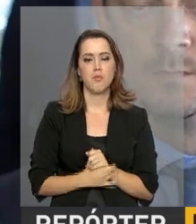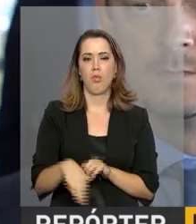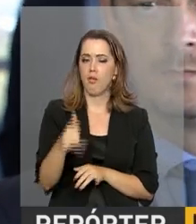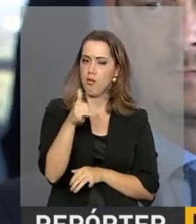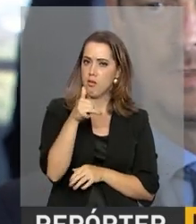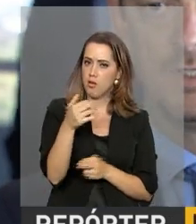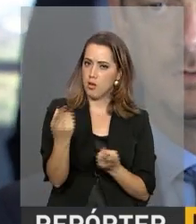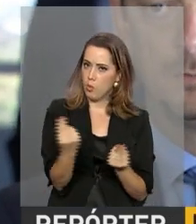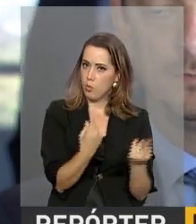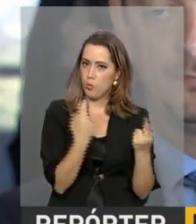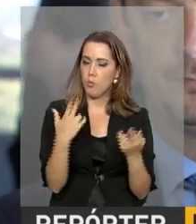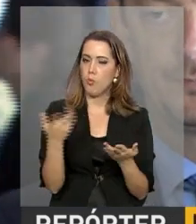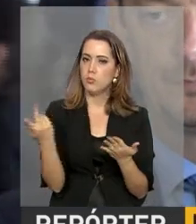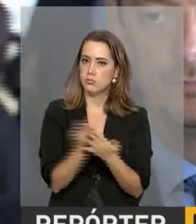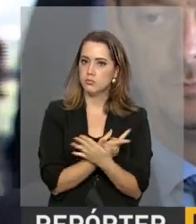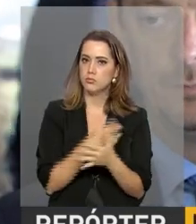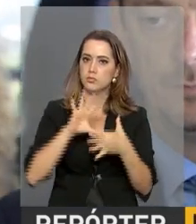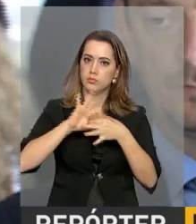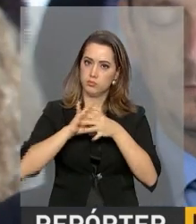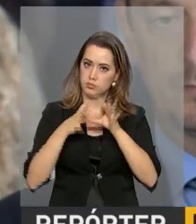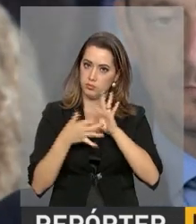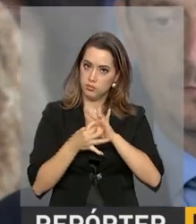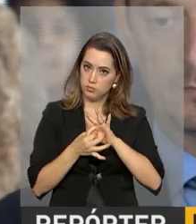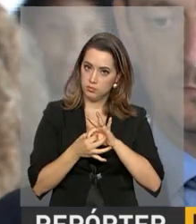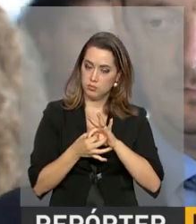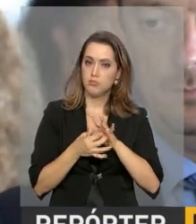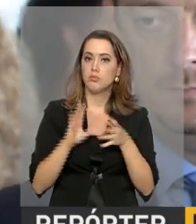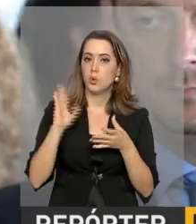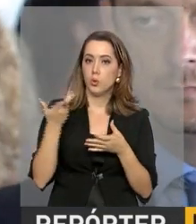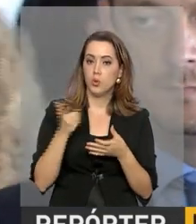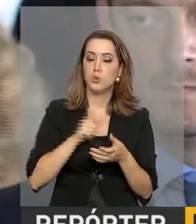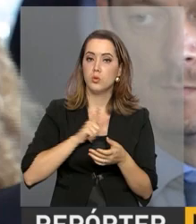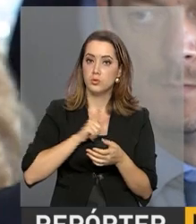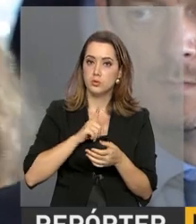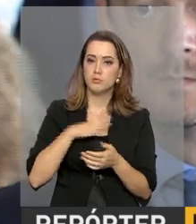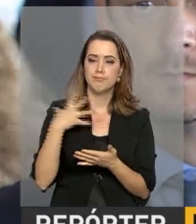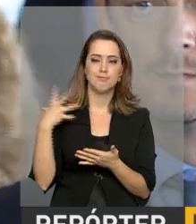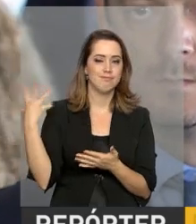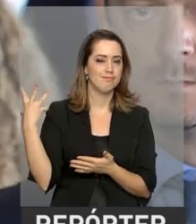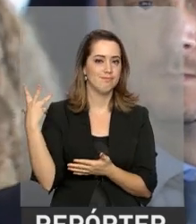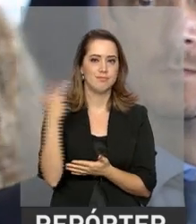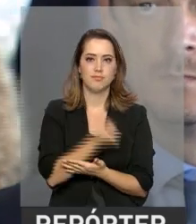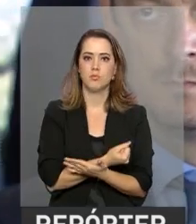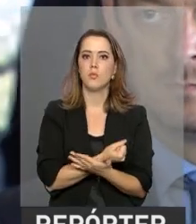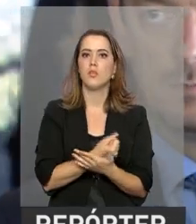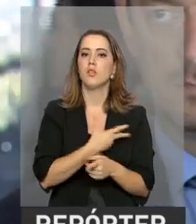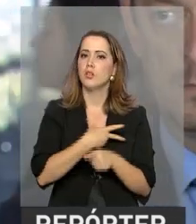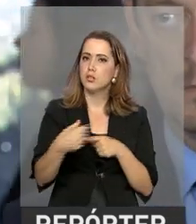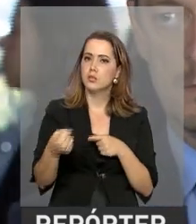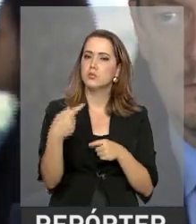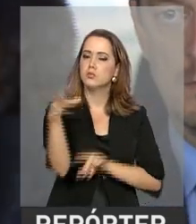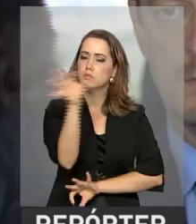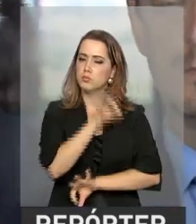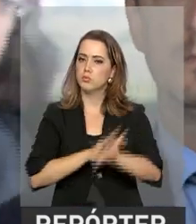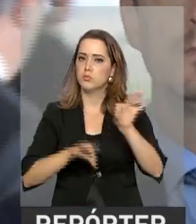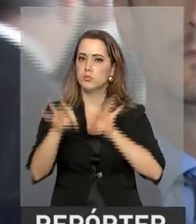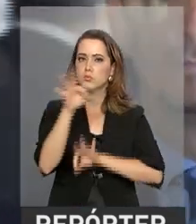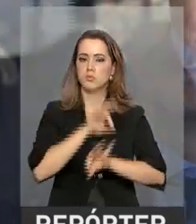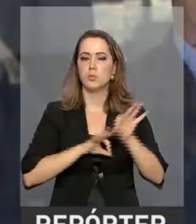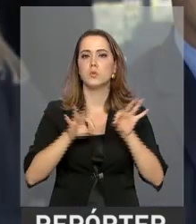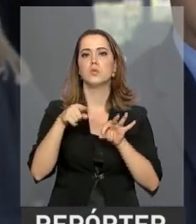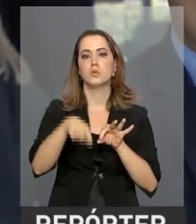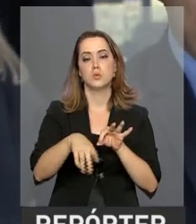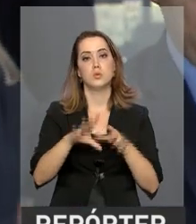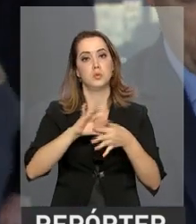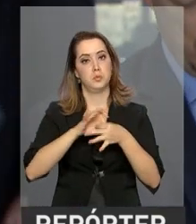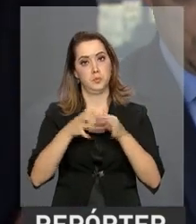ocorreu nos Jogos Olímpicos, nós teremos bastante sucesso na organização dos Jogos Paralímpicos.